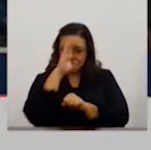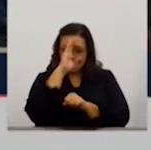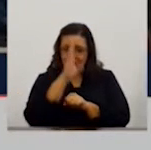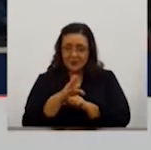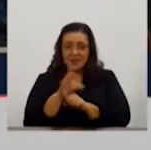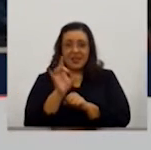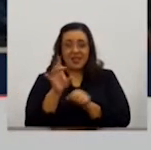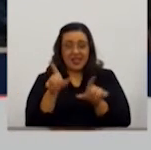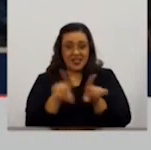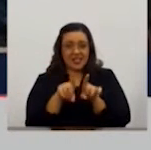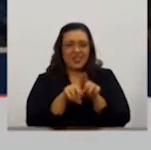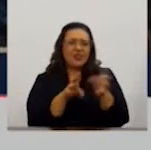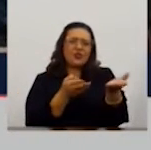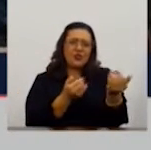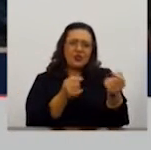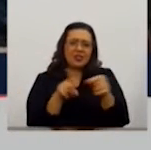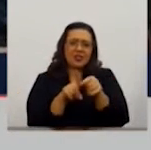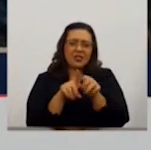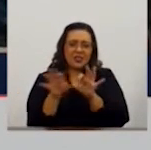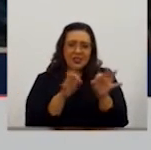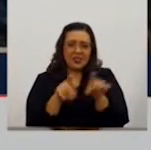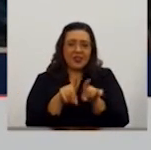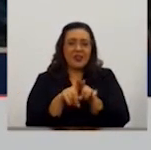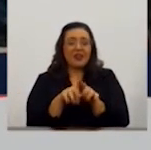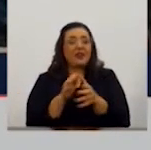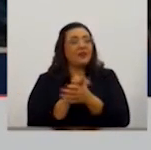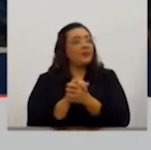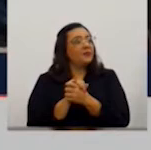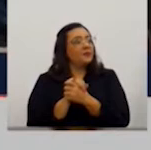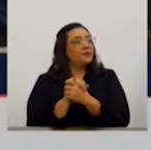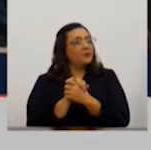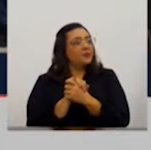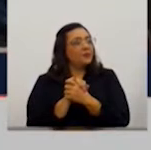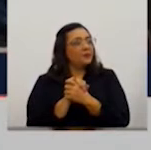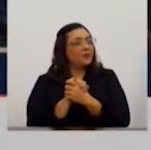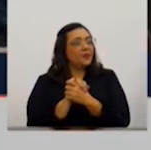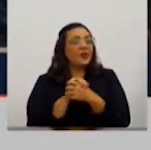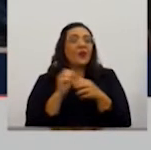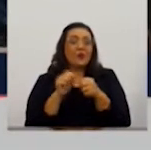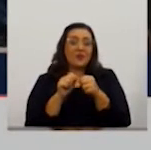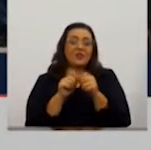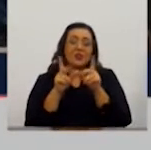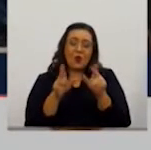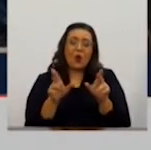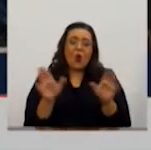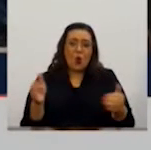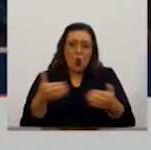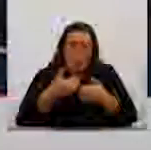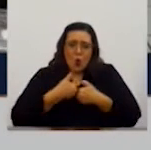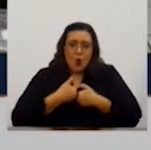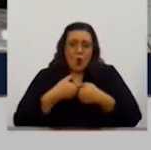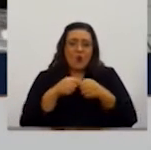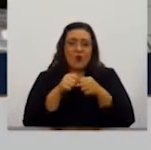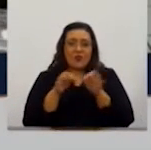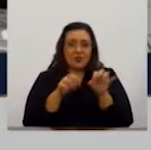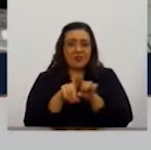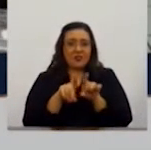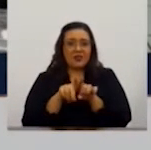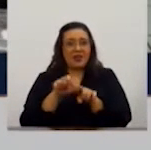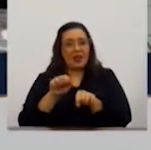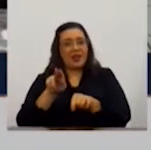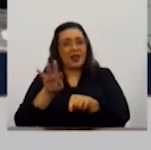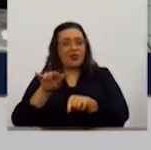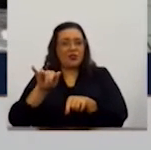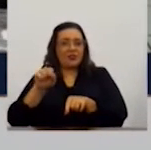de crianças e adolescentes comprometidos psiquicamente, como portadores do transtorno do espectro